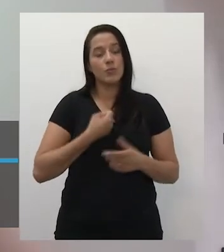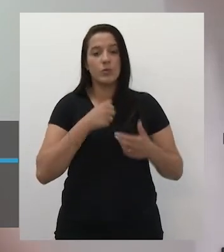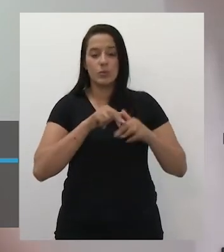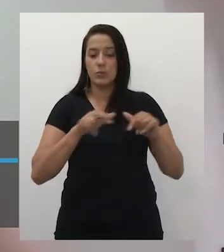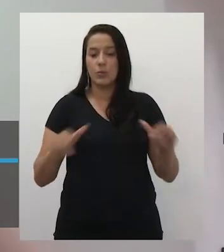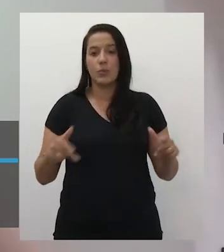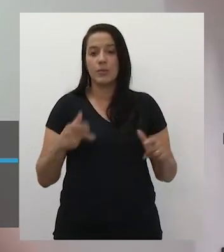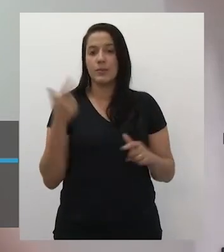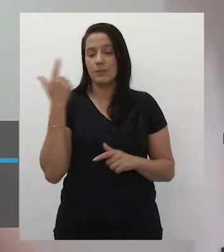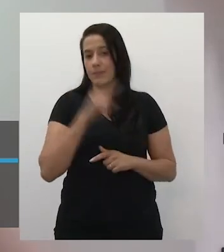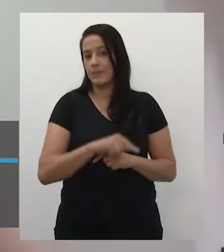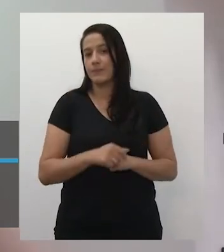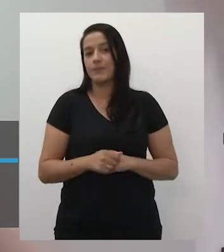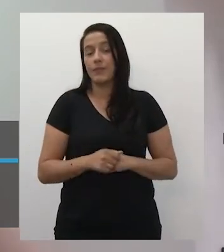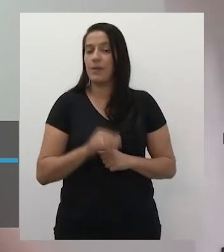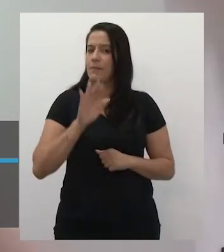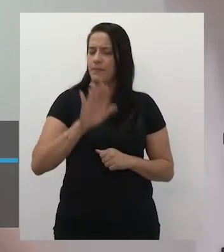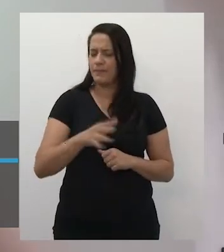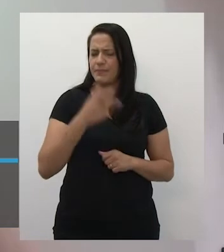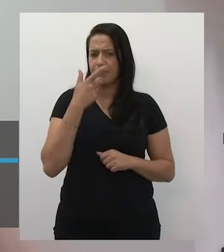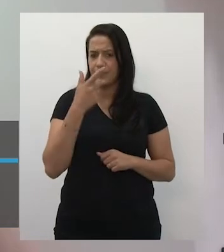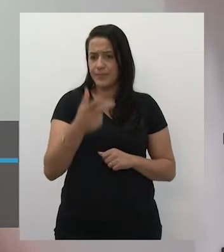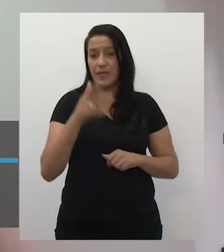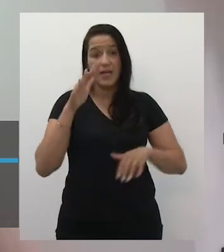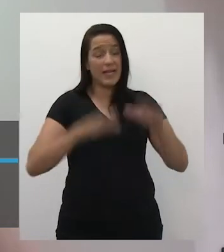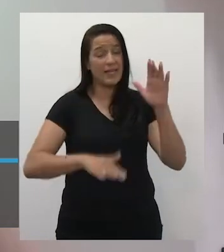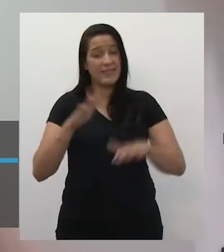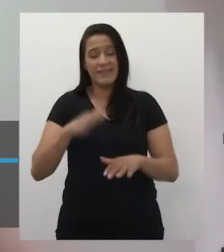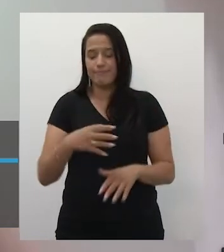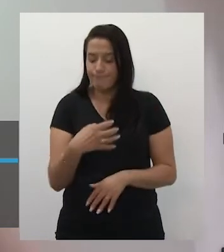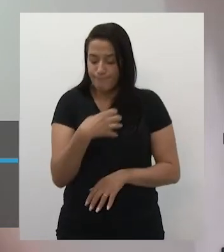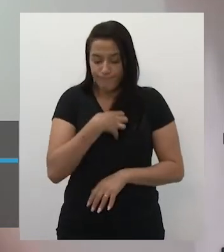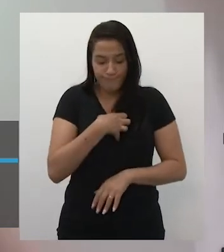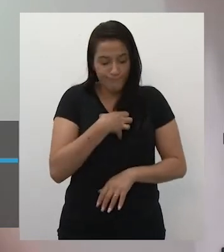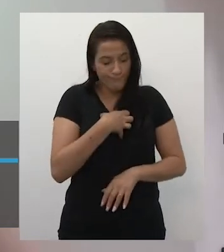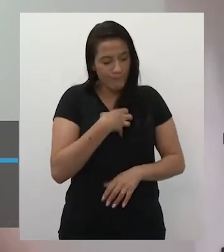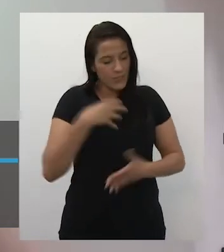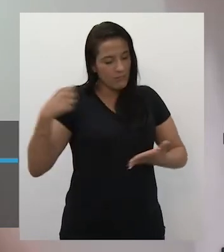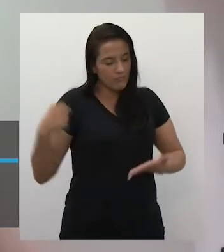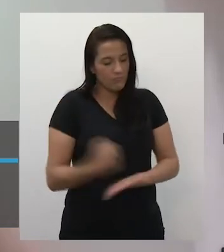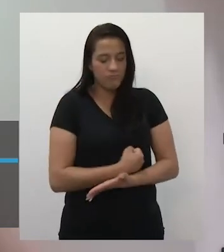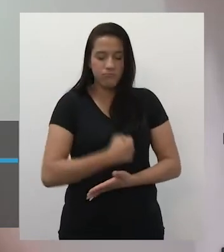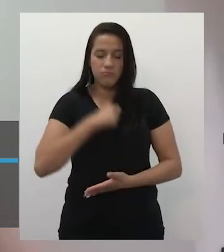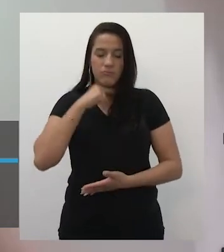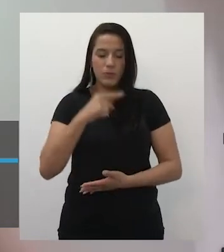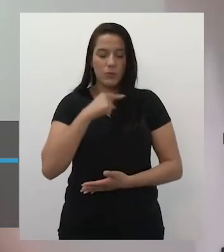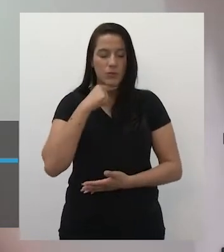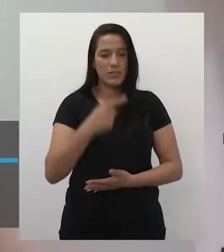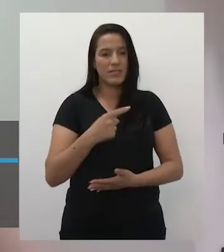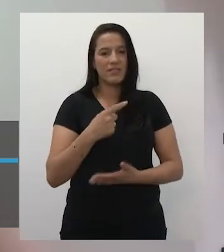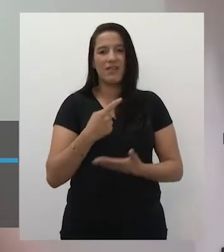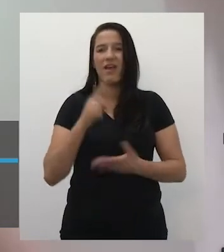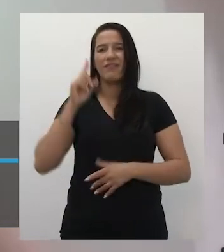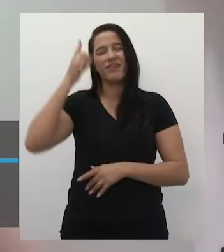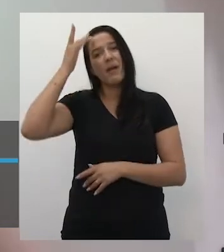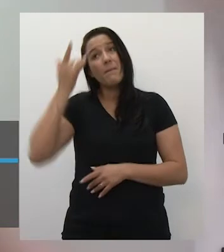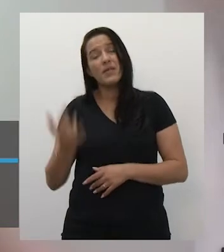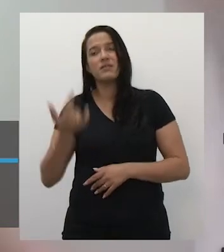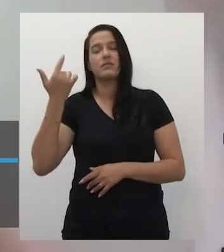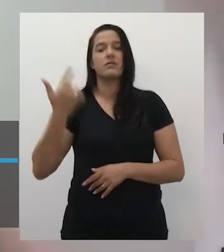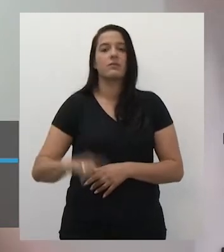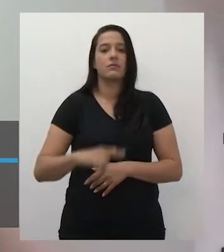secretaria, pois quando iniciamos o dia, aí parecem situações diversas que nos impedem